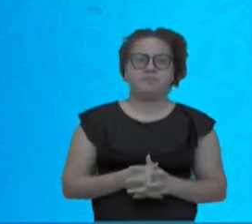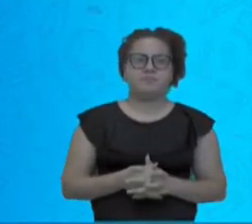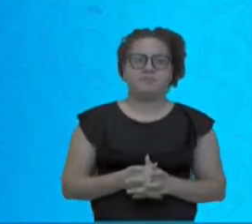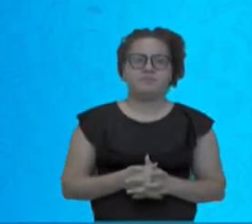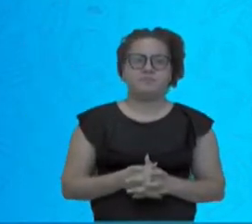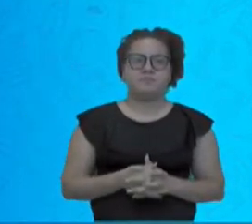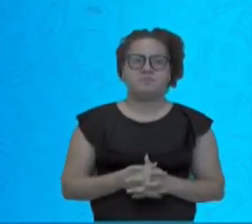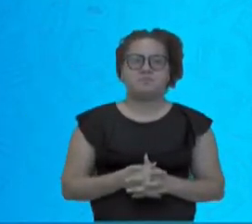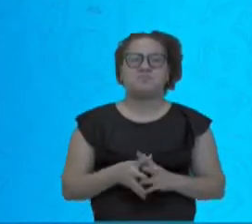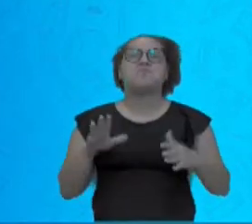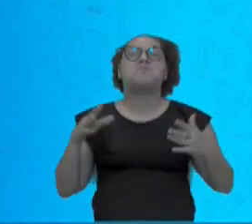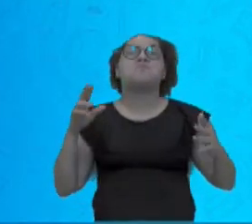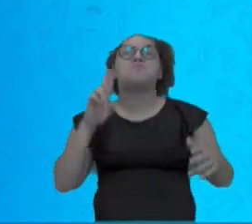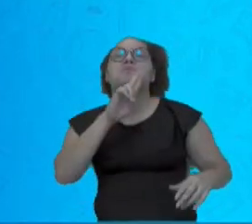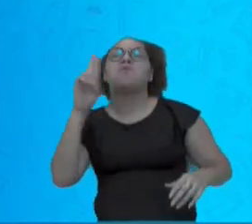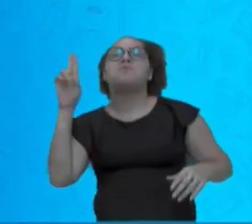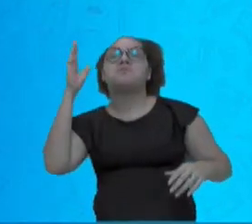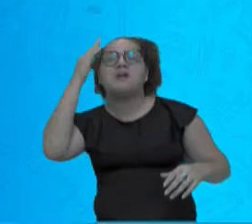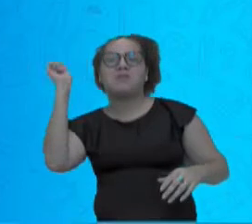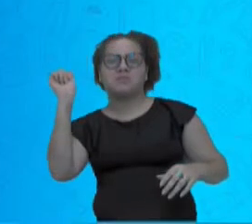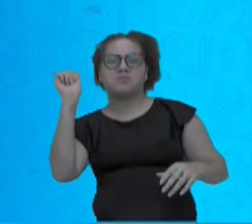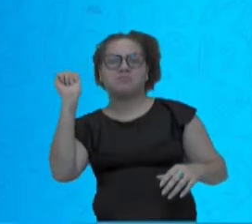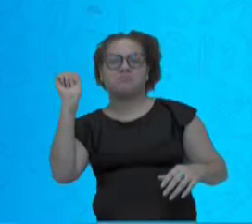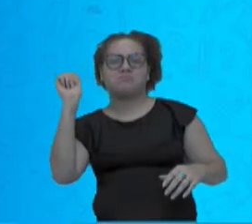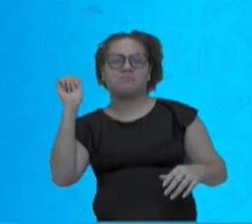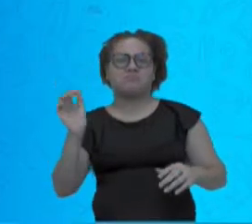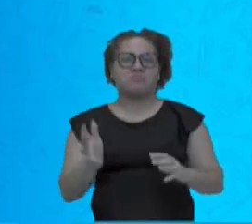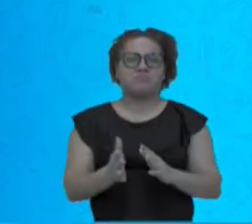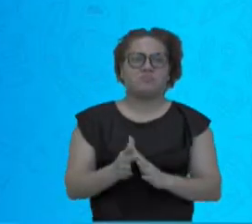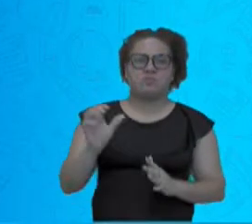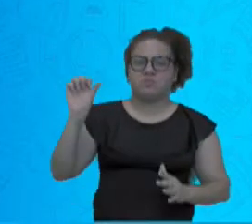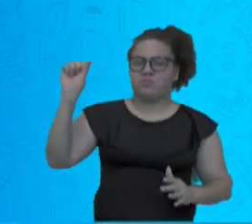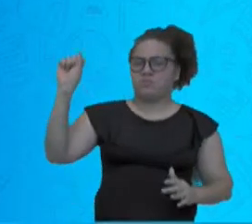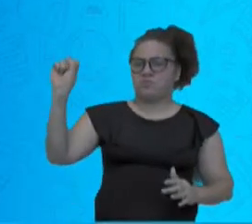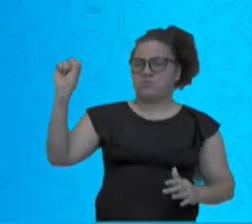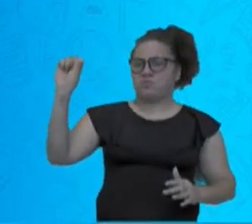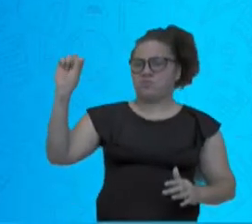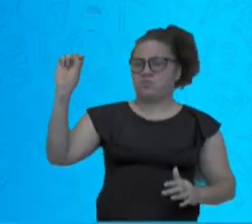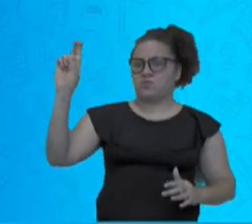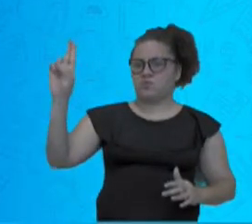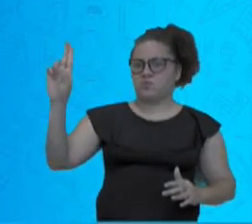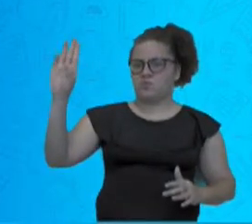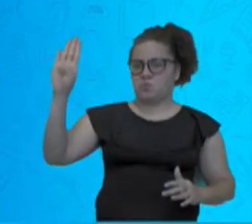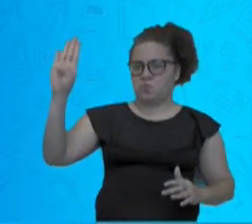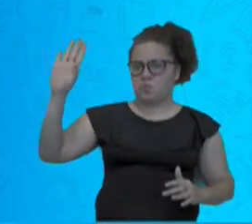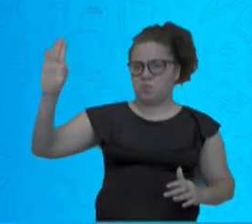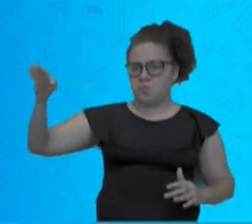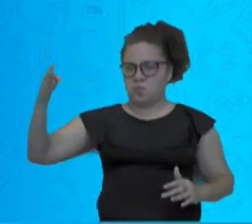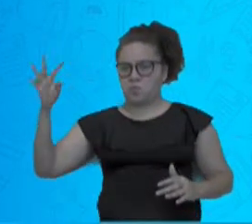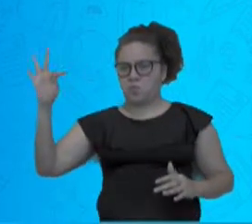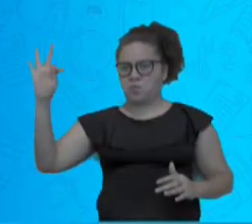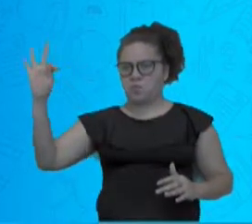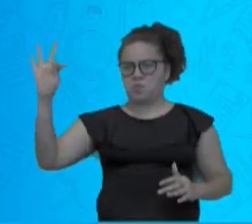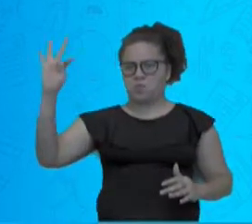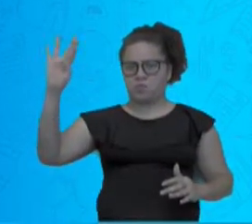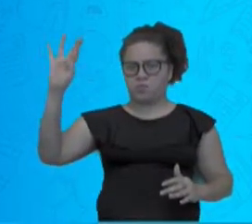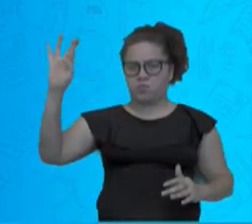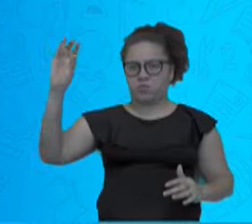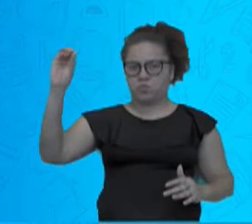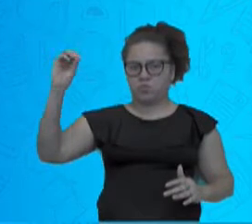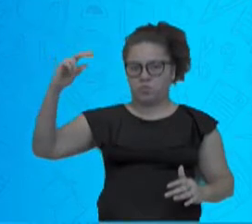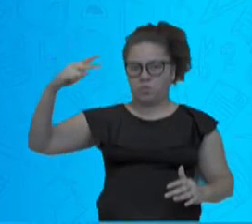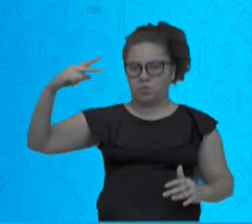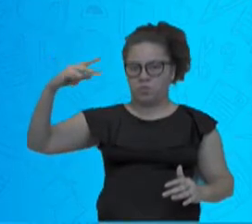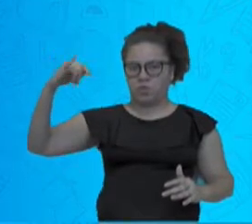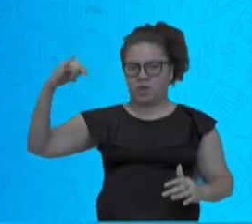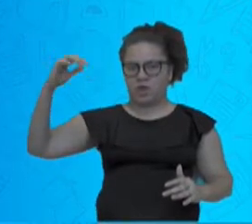Quem arrisca falar para mim? O clima subtropical. Por que subtropical?